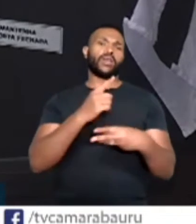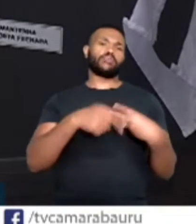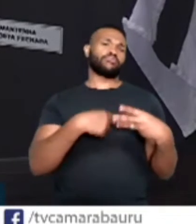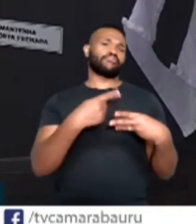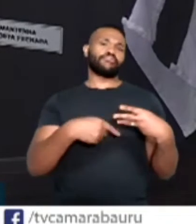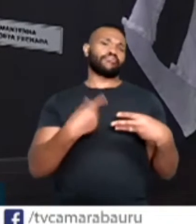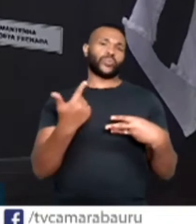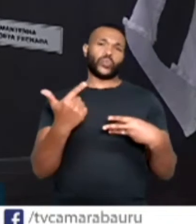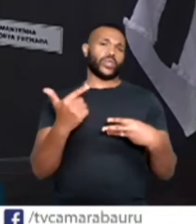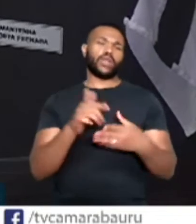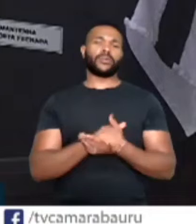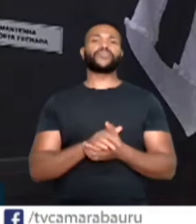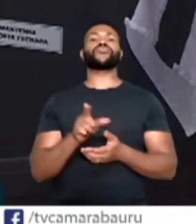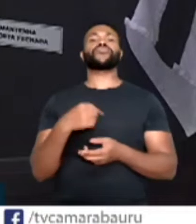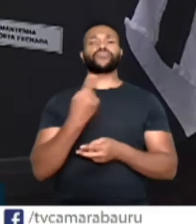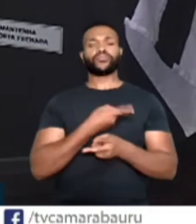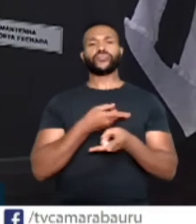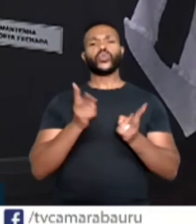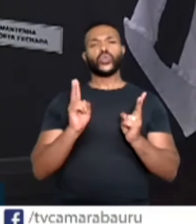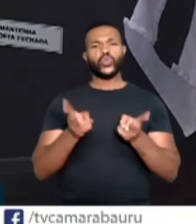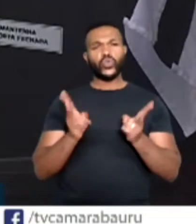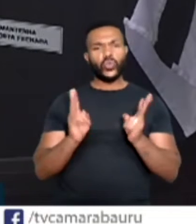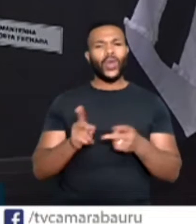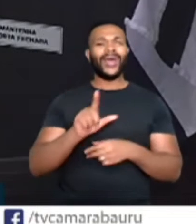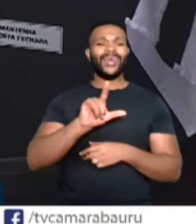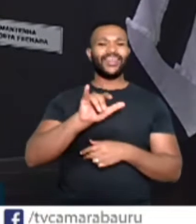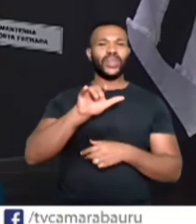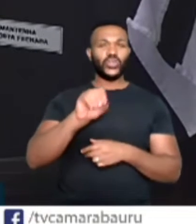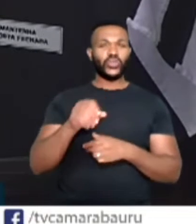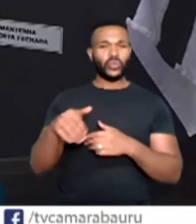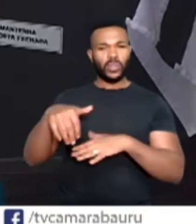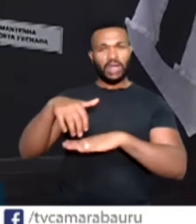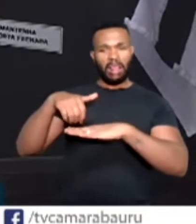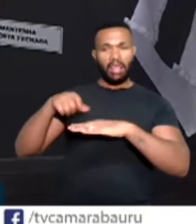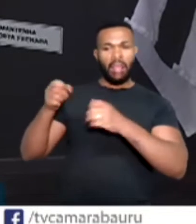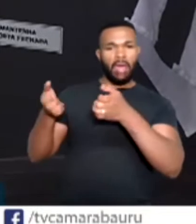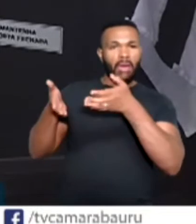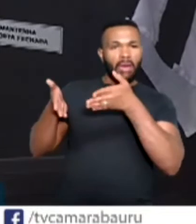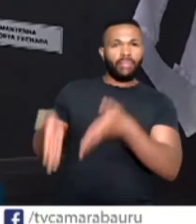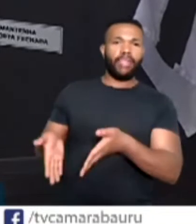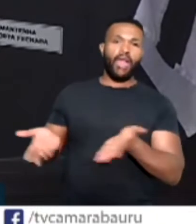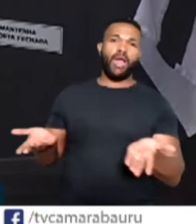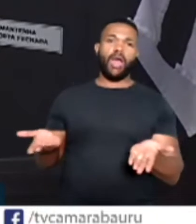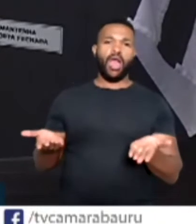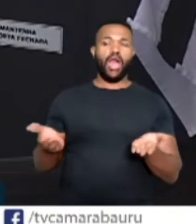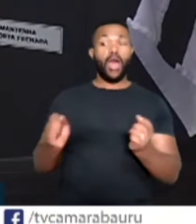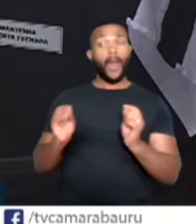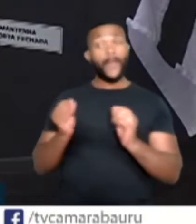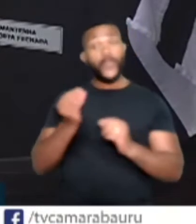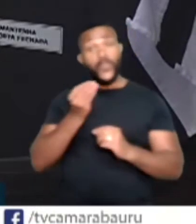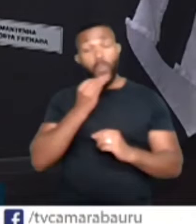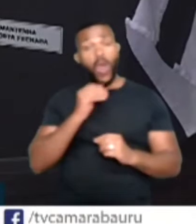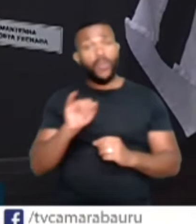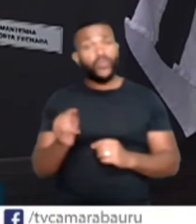continuamos enterrando lixo que poderia ser dinheiro para a cidade de Bauru.